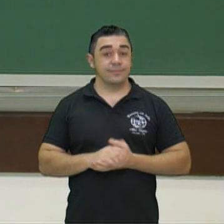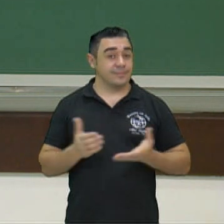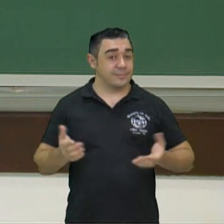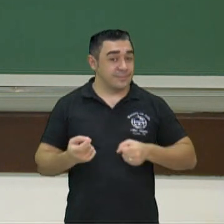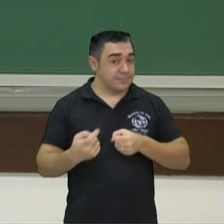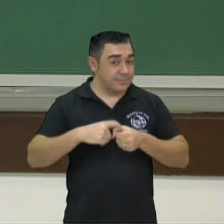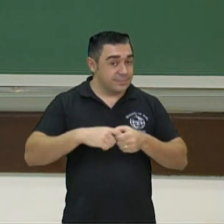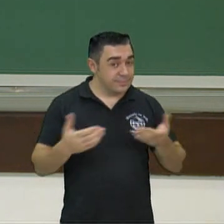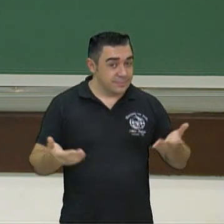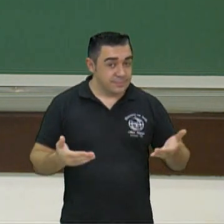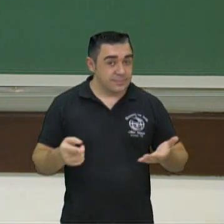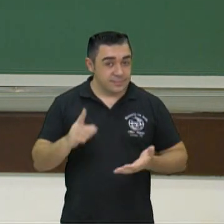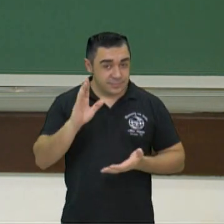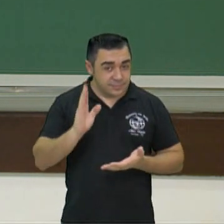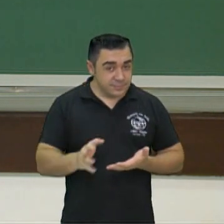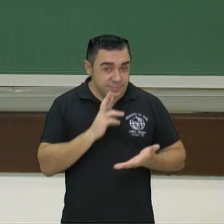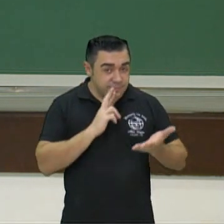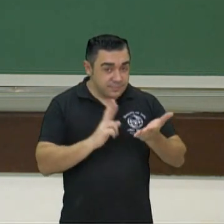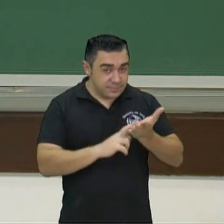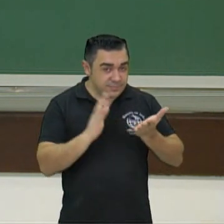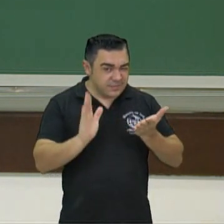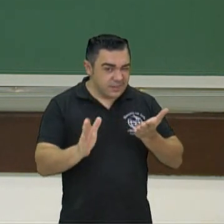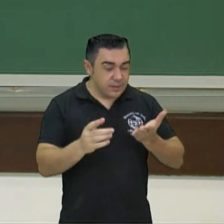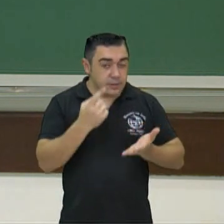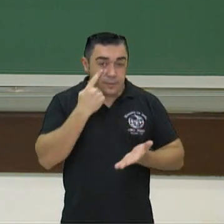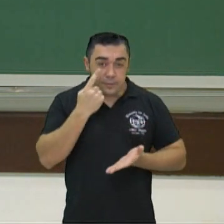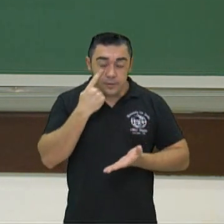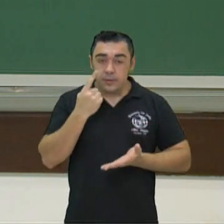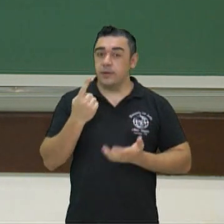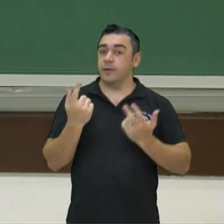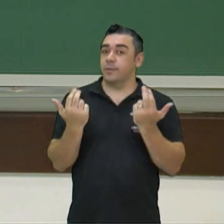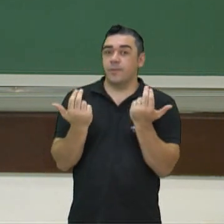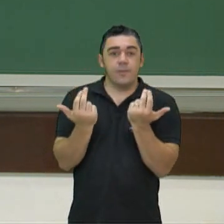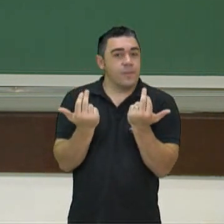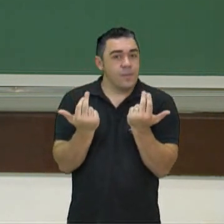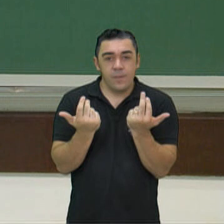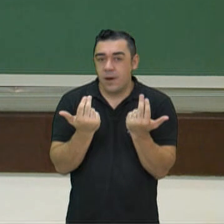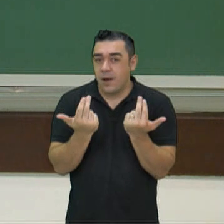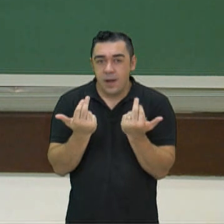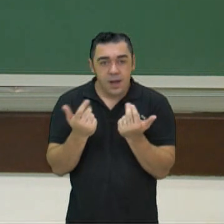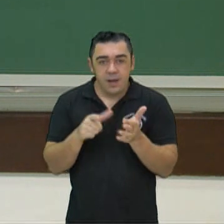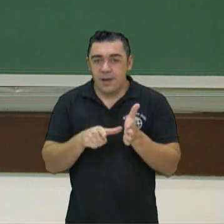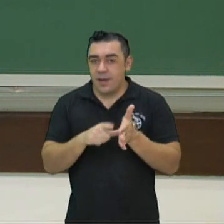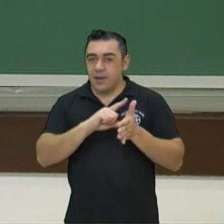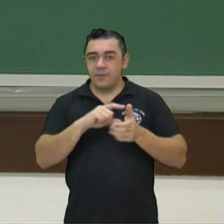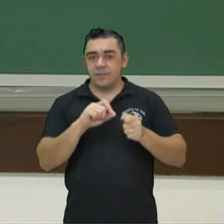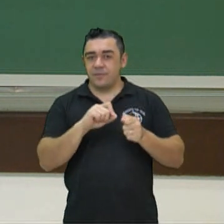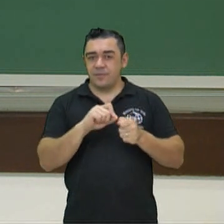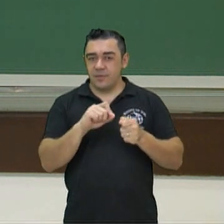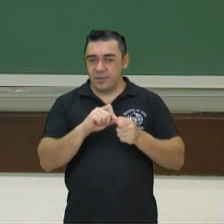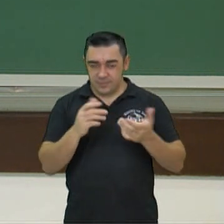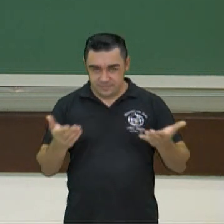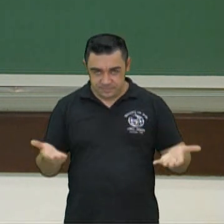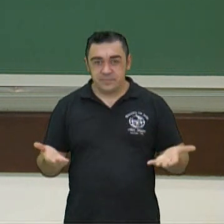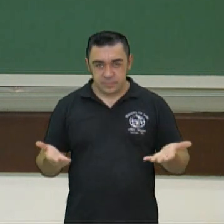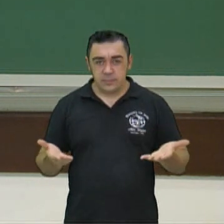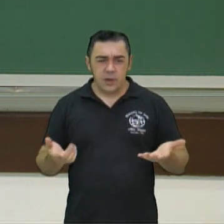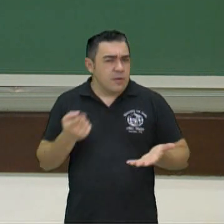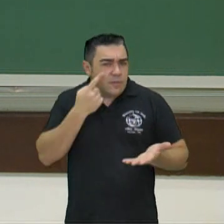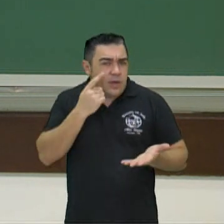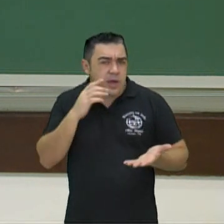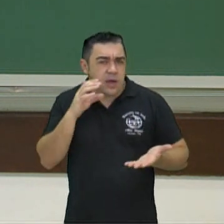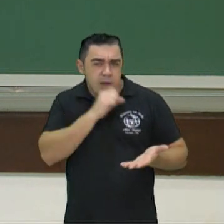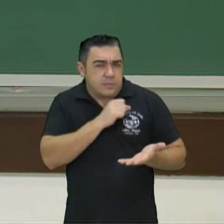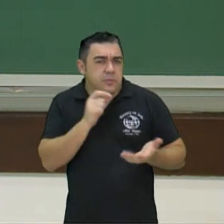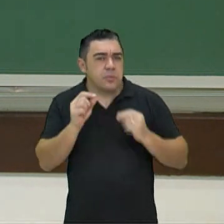Voltamos, pessoal. E aí, já resolveram? Então, vocês viram que esse exercício é semelhante ao exercício anterior. Então, vamos